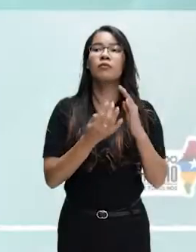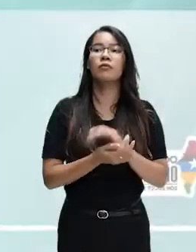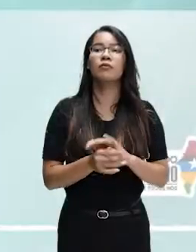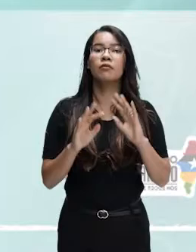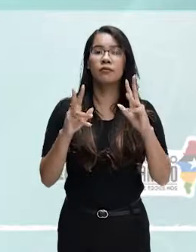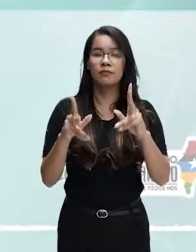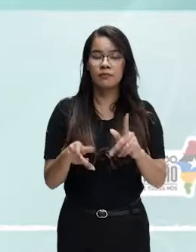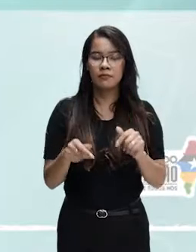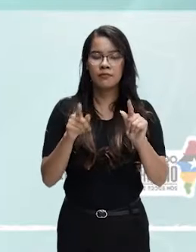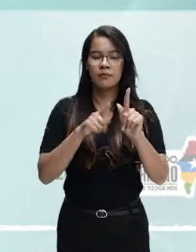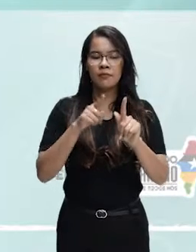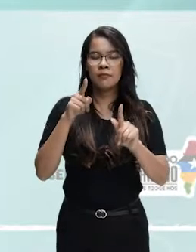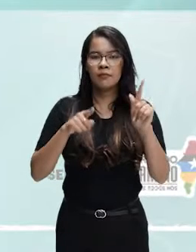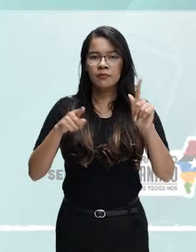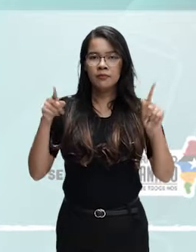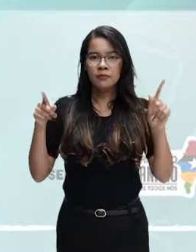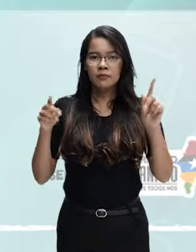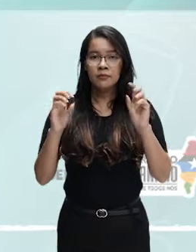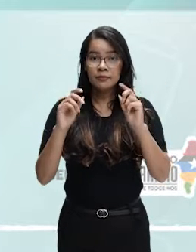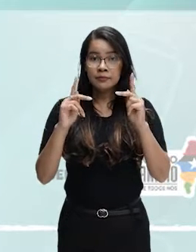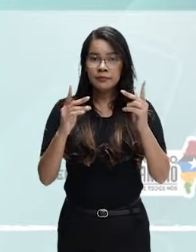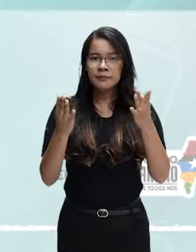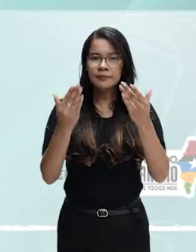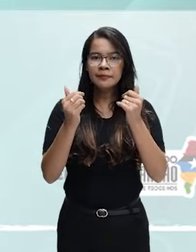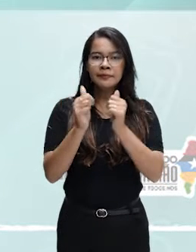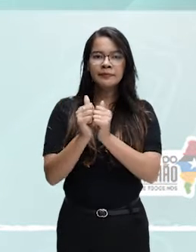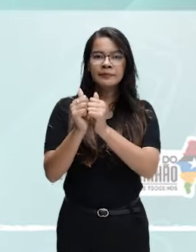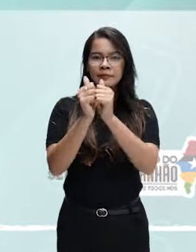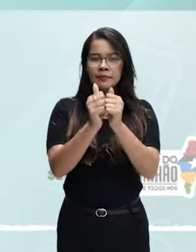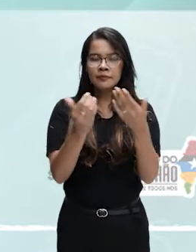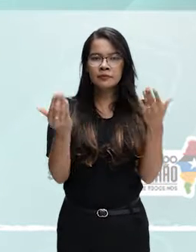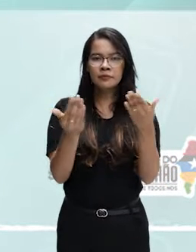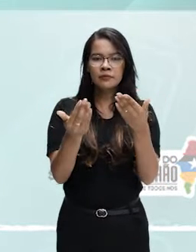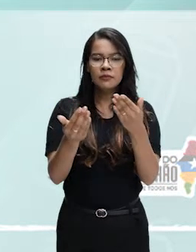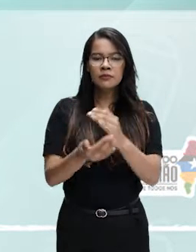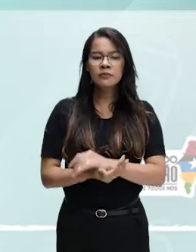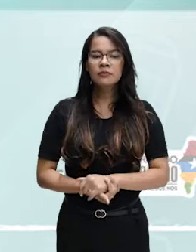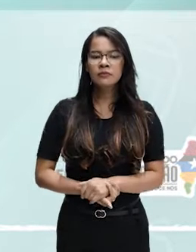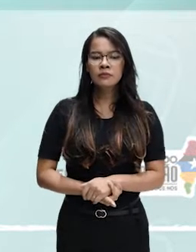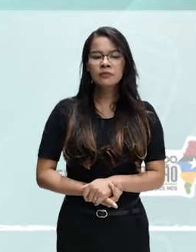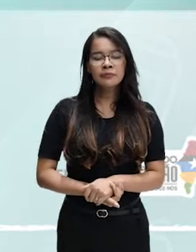de linhas, essa parte aí da estatística, ok? Então, vamos lá, segue comigo aqui.